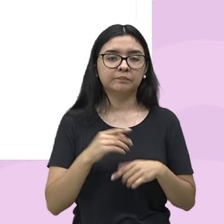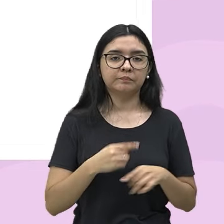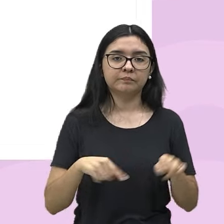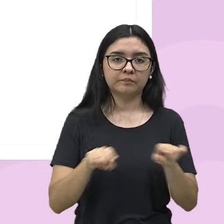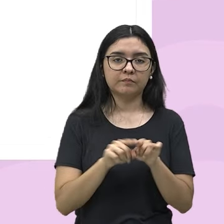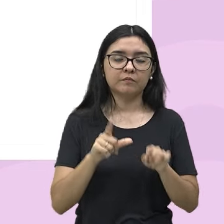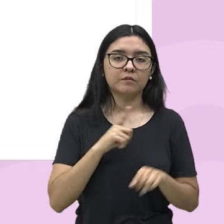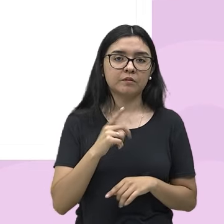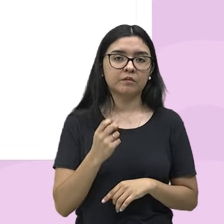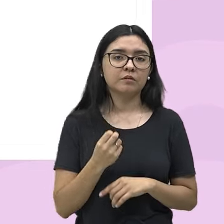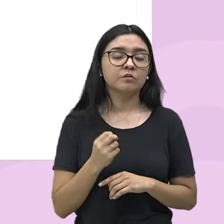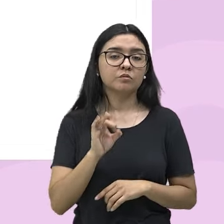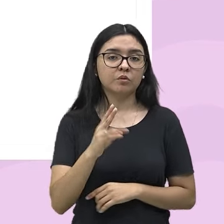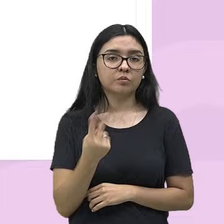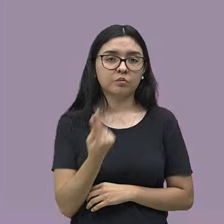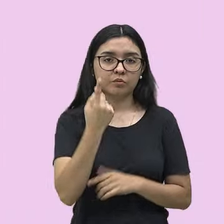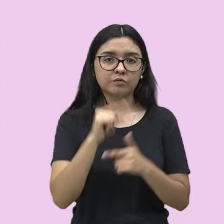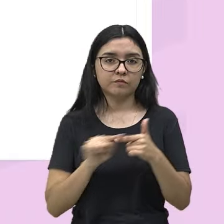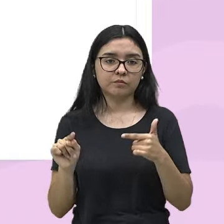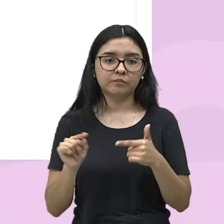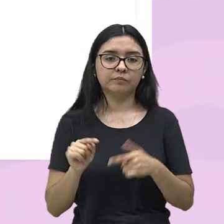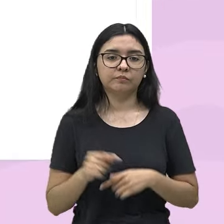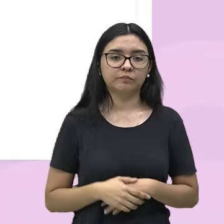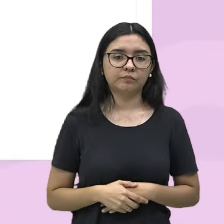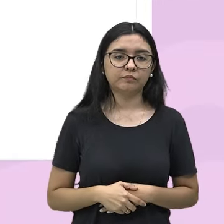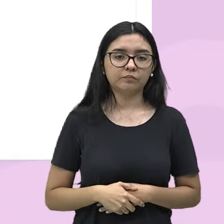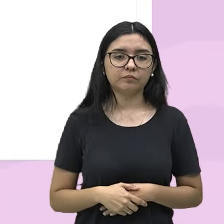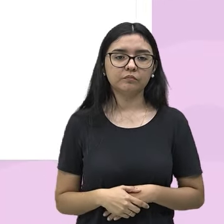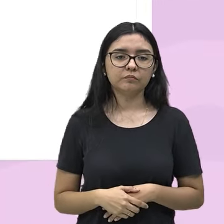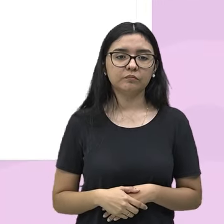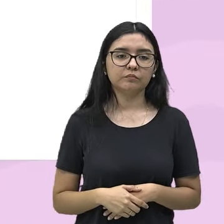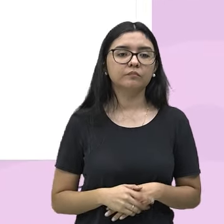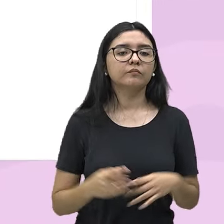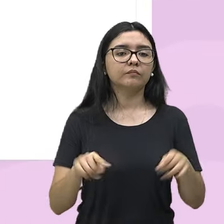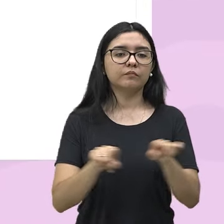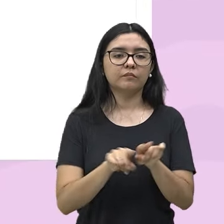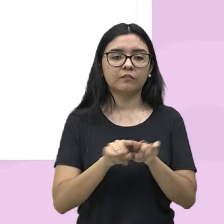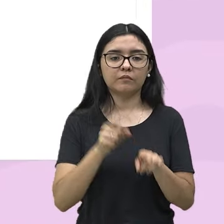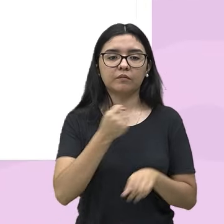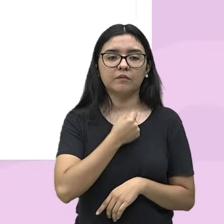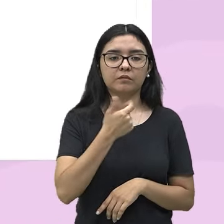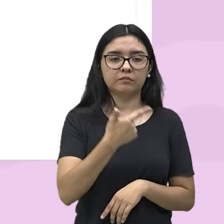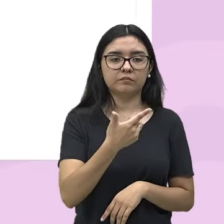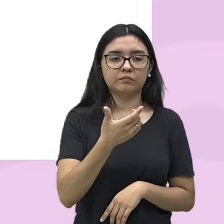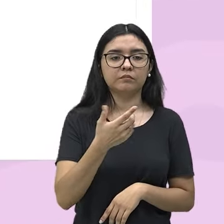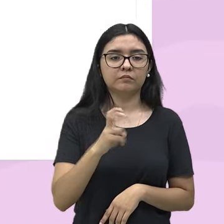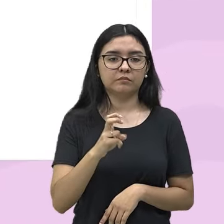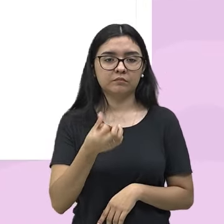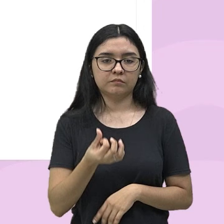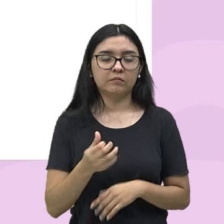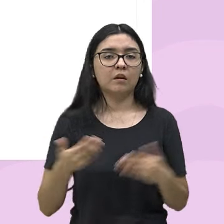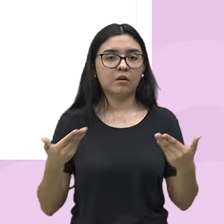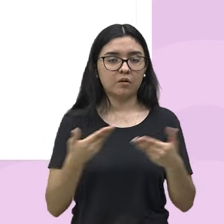divisores. Beleza? Bom, vamos para mais um exemplo aqui. Ó. Tem agora o número 256. Vamos